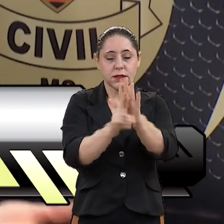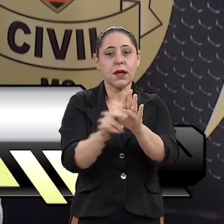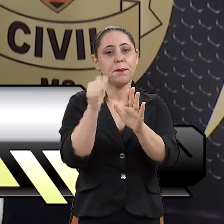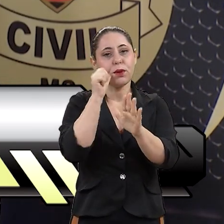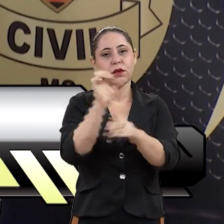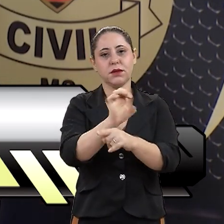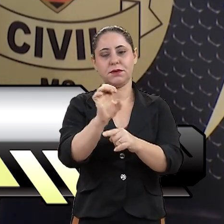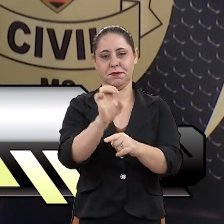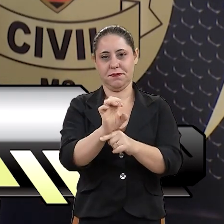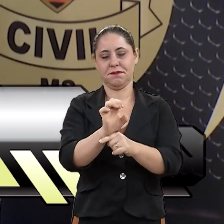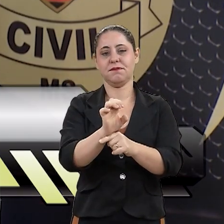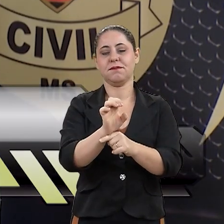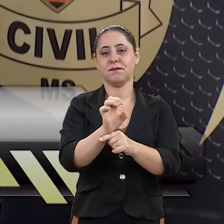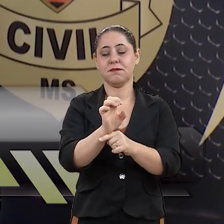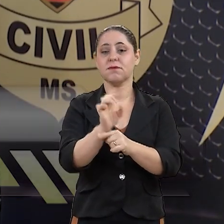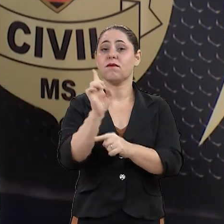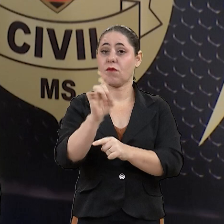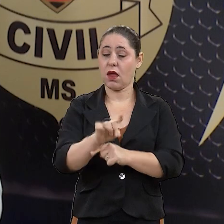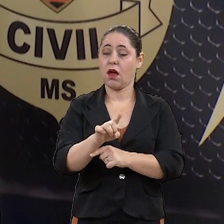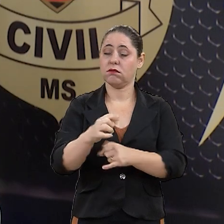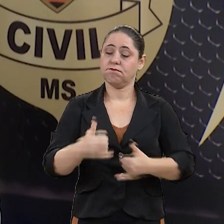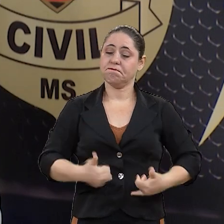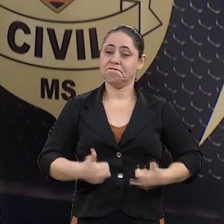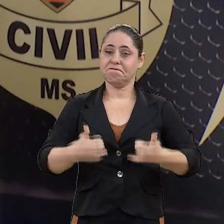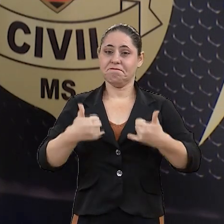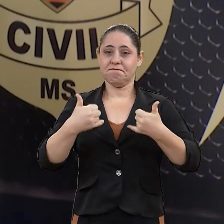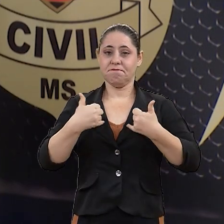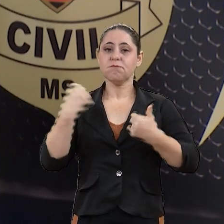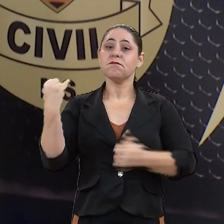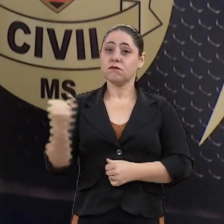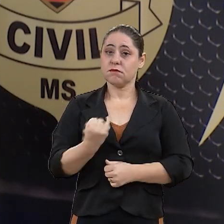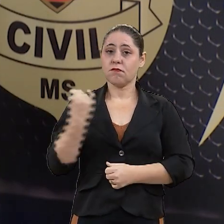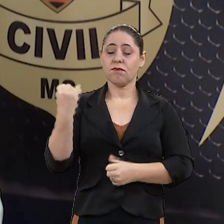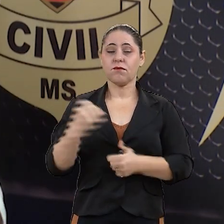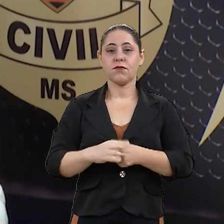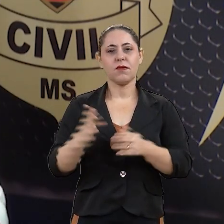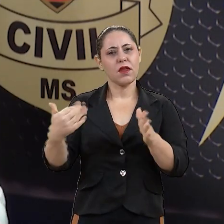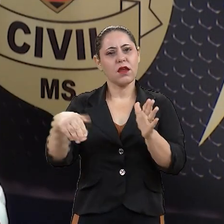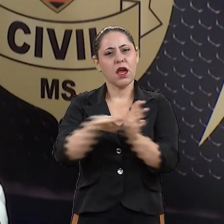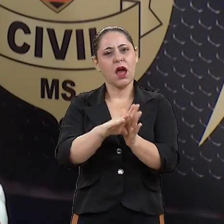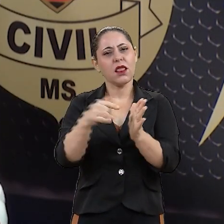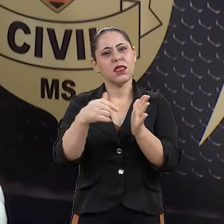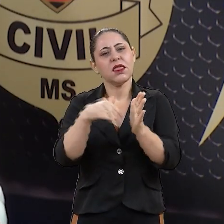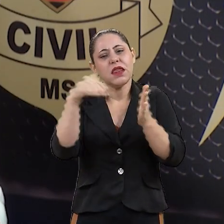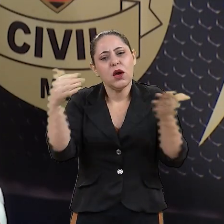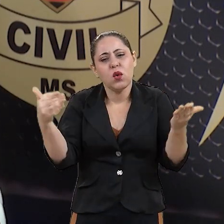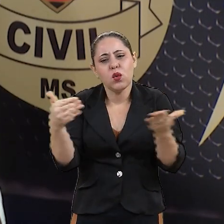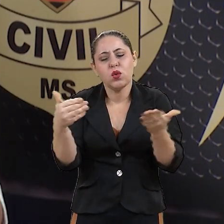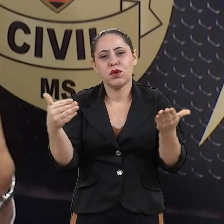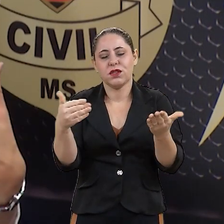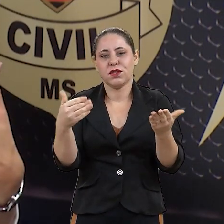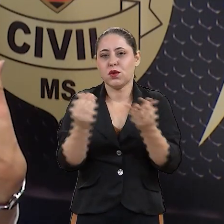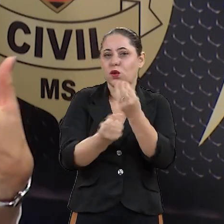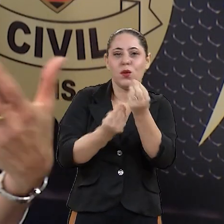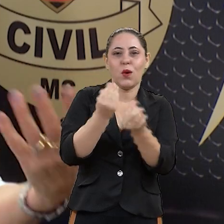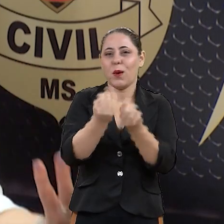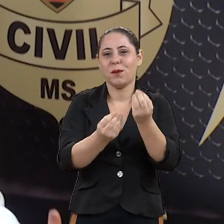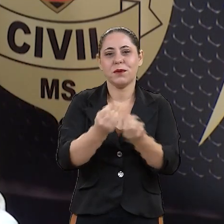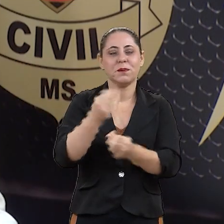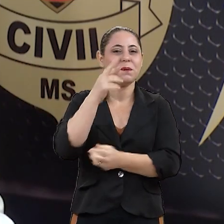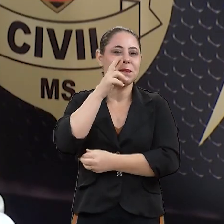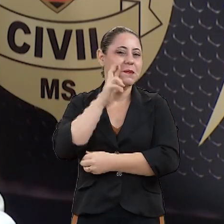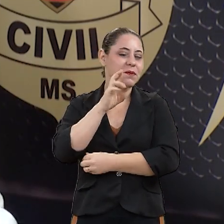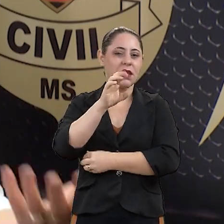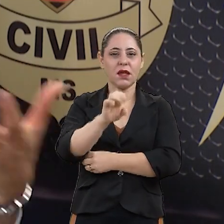mulheres sul-mato-grossenses é uma honra e é muito importante. Chegar até aqui foi através do Eduardo,